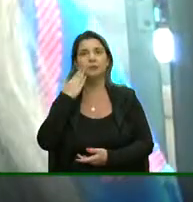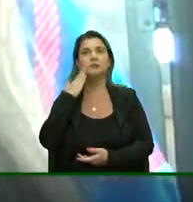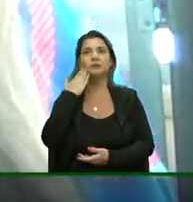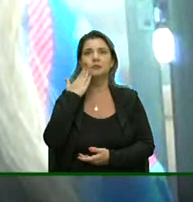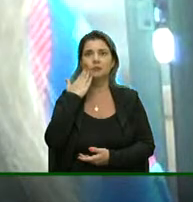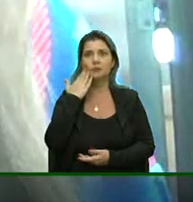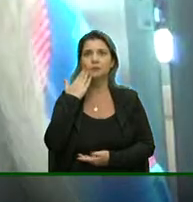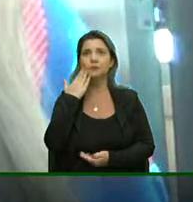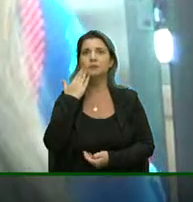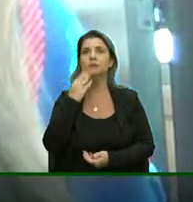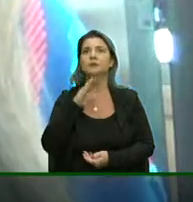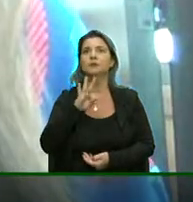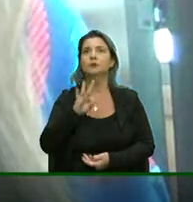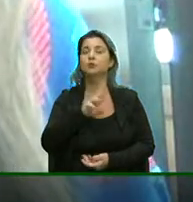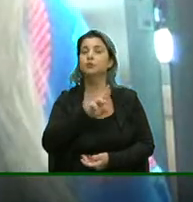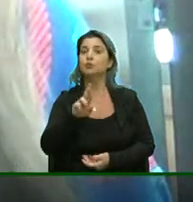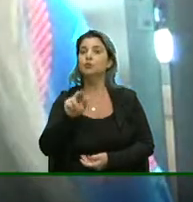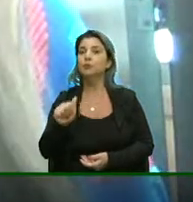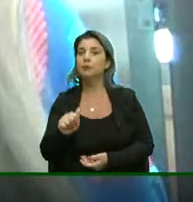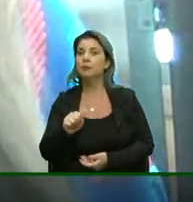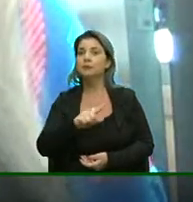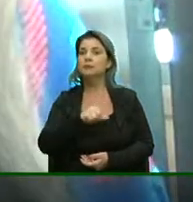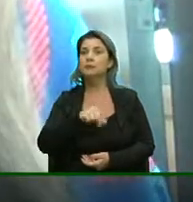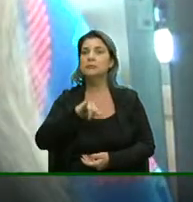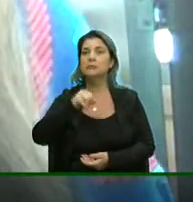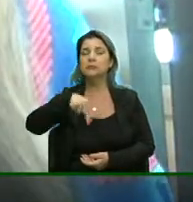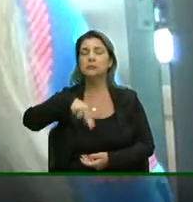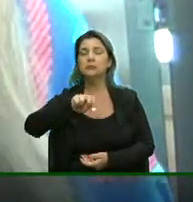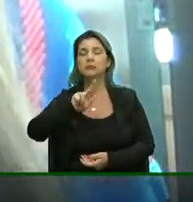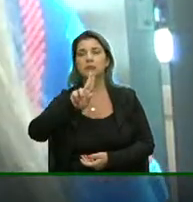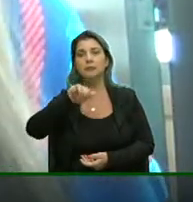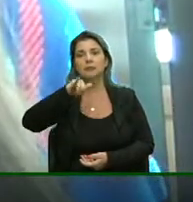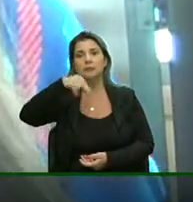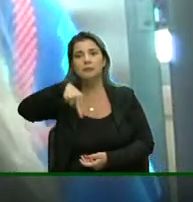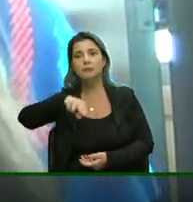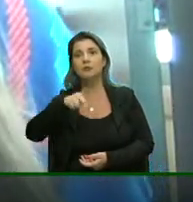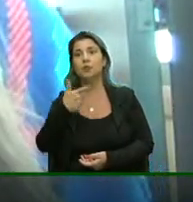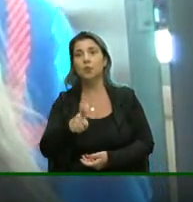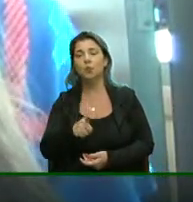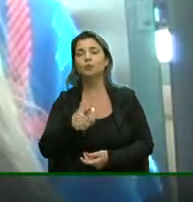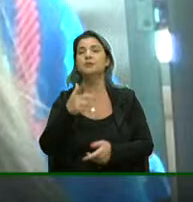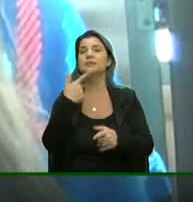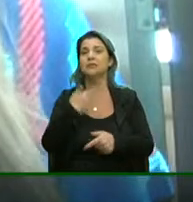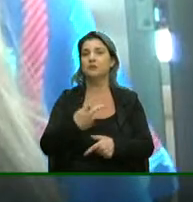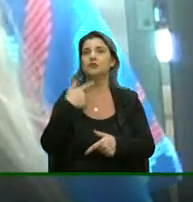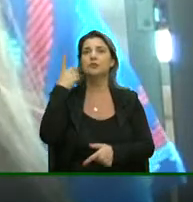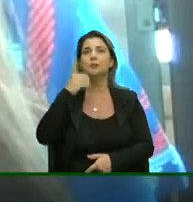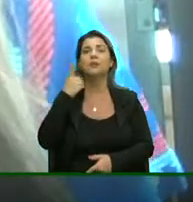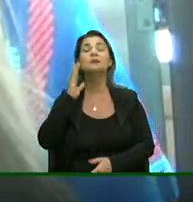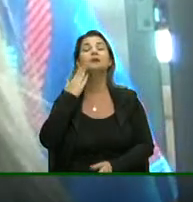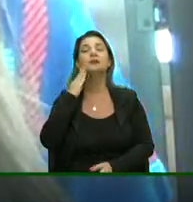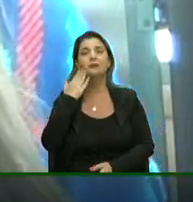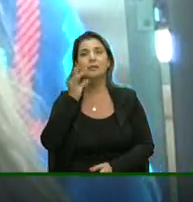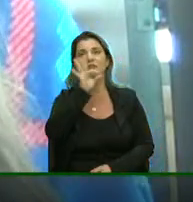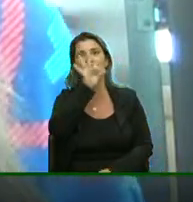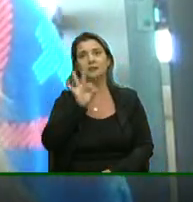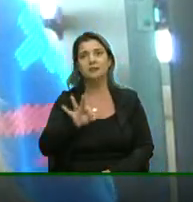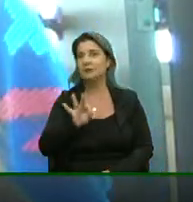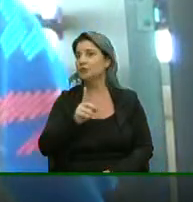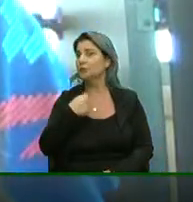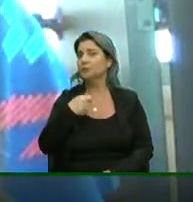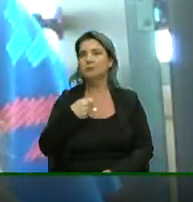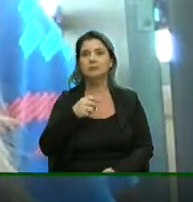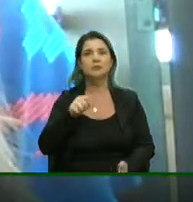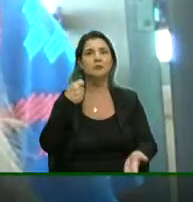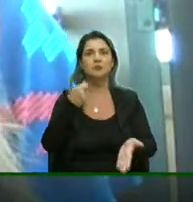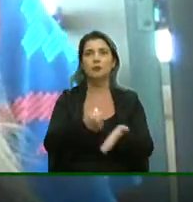citei aqui deputado Turra, deputado Vilmar Zanquim e mais 7 deputados, que entendem que essa taxa não deve mais ser cobrada